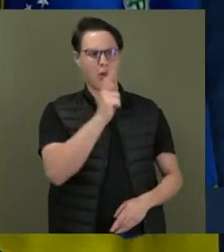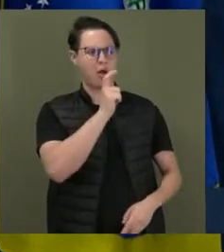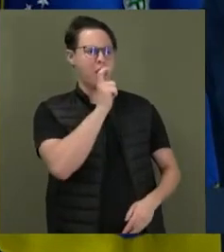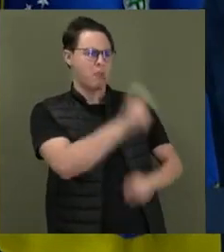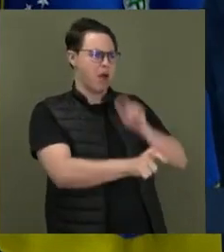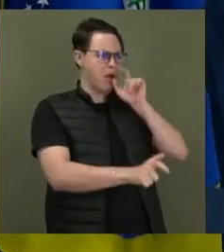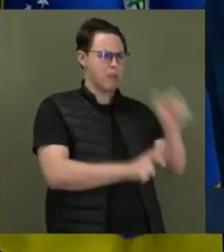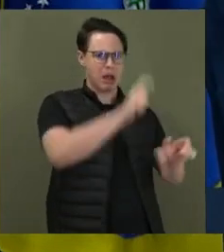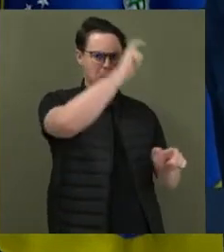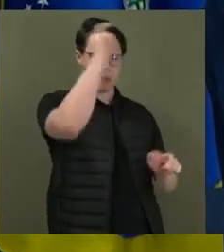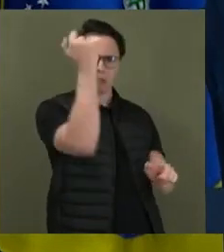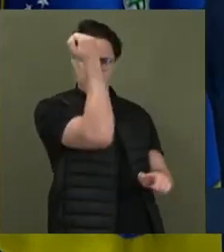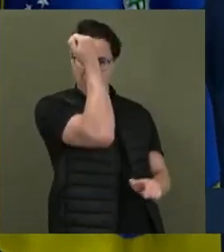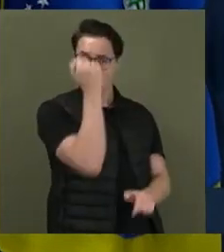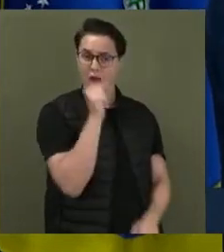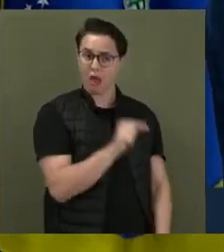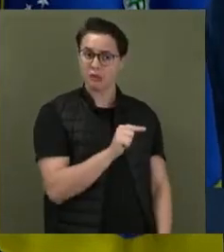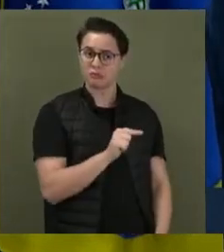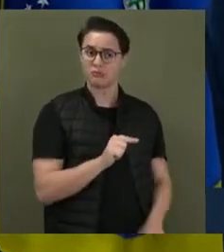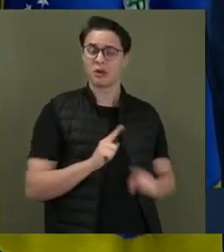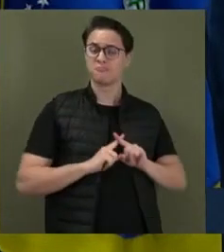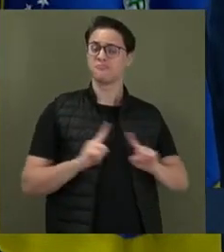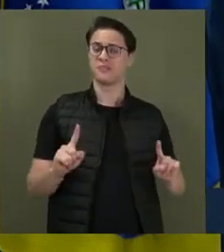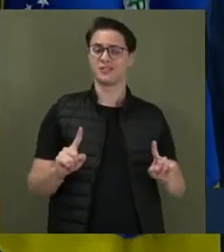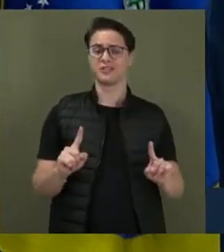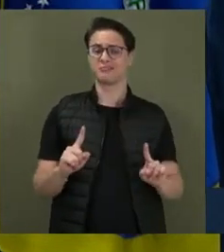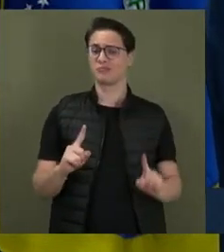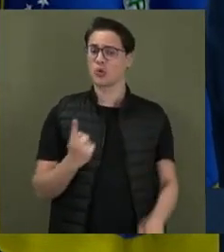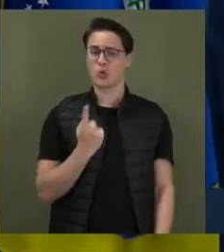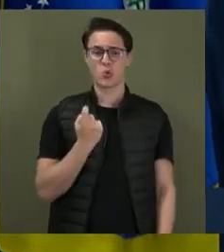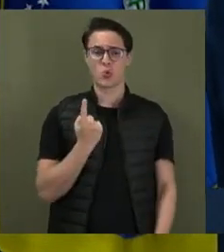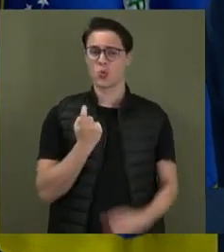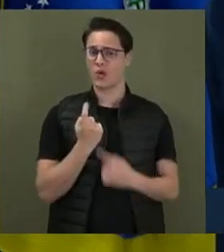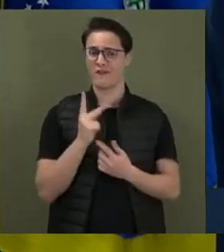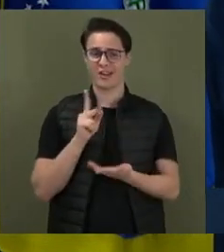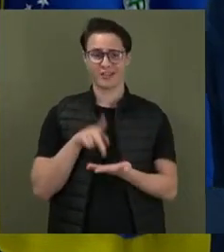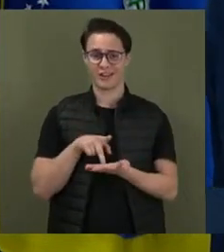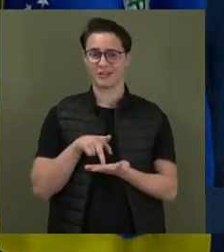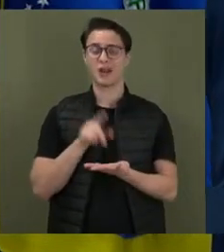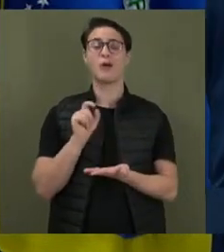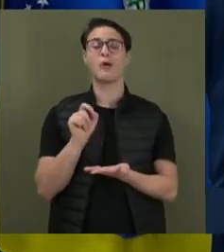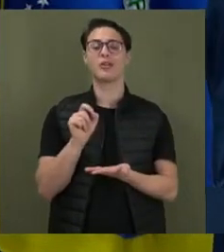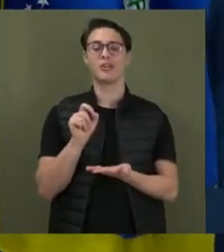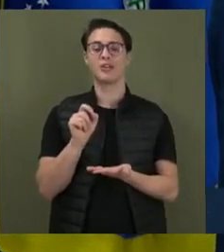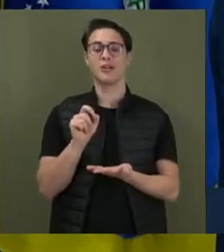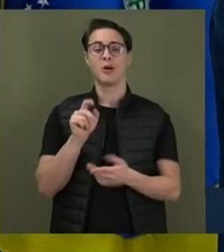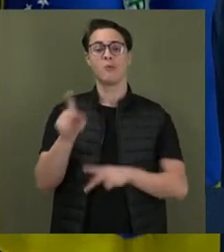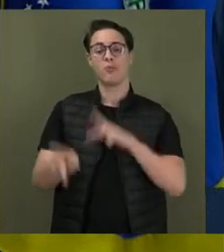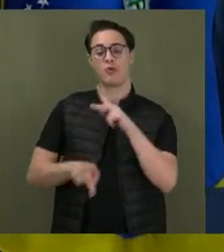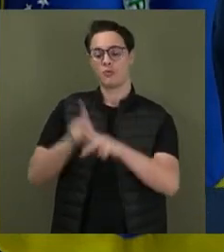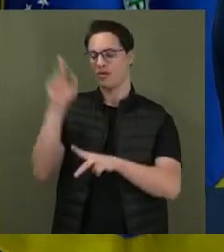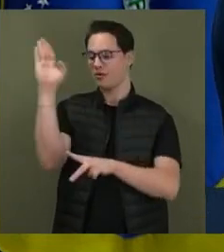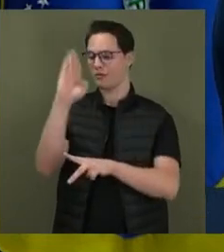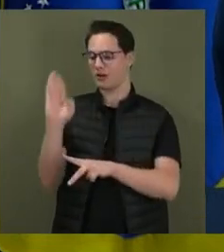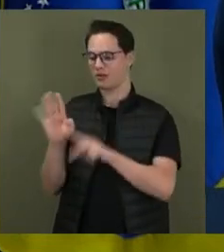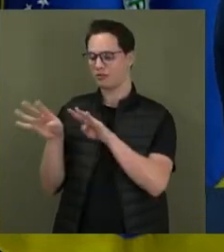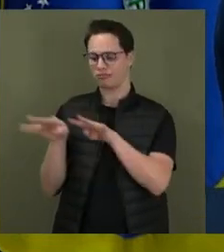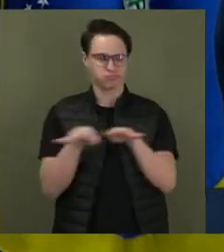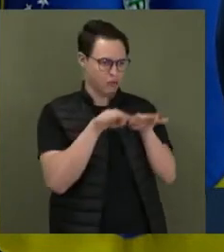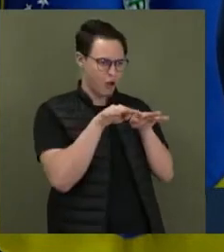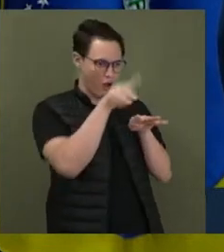mas a verdade é uma só. A população brasileira abraça o presidente Bolsonaro pelo que ele